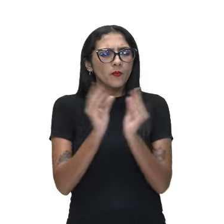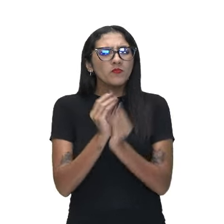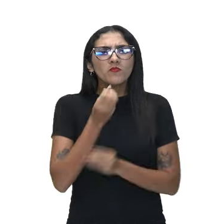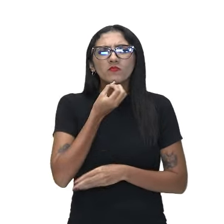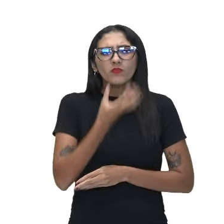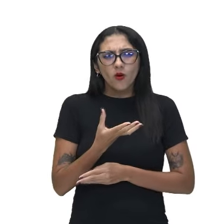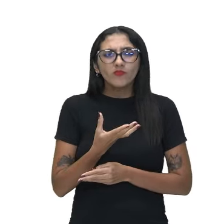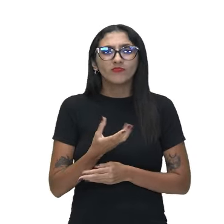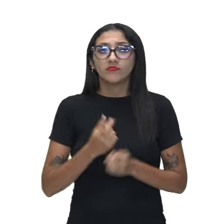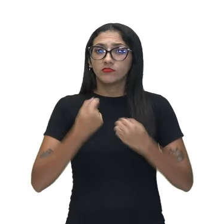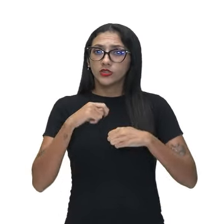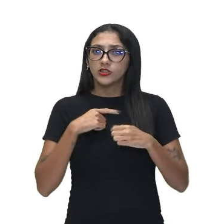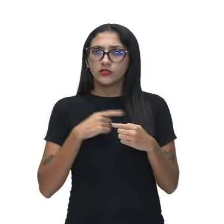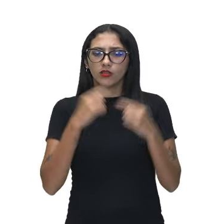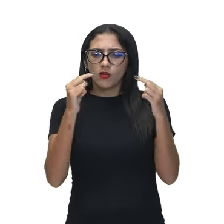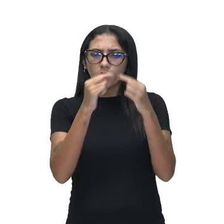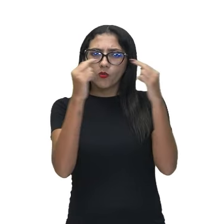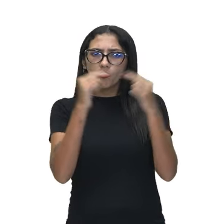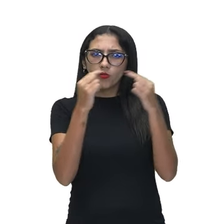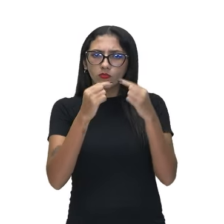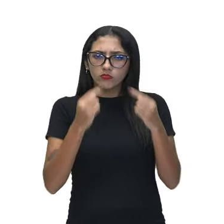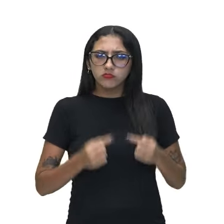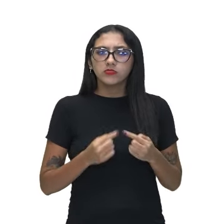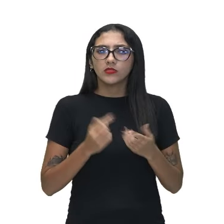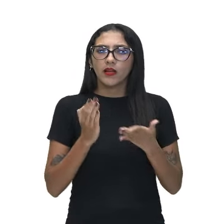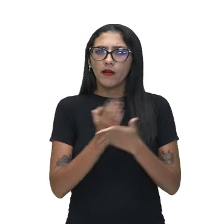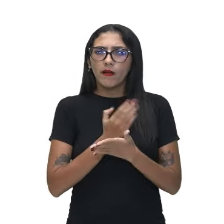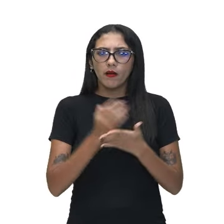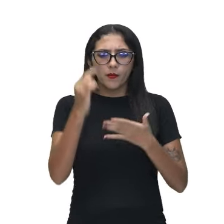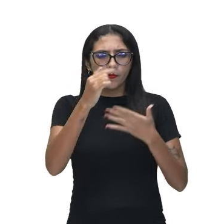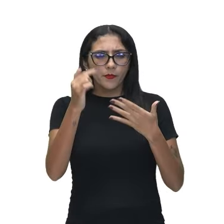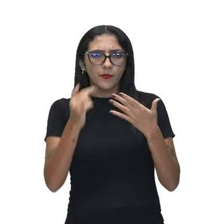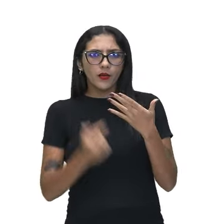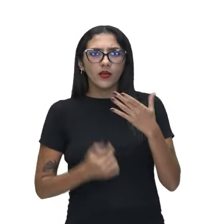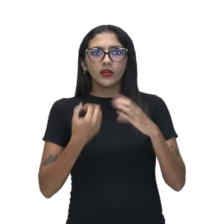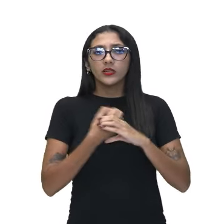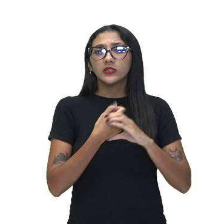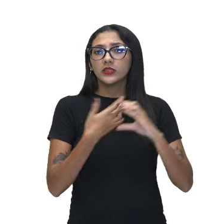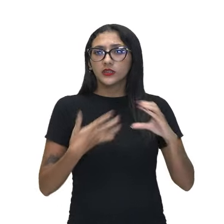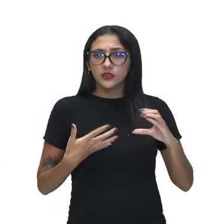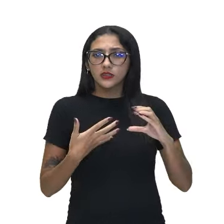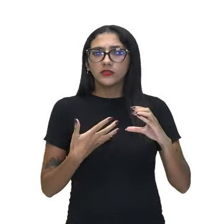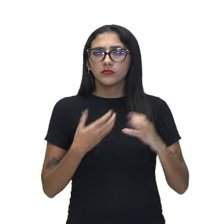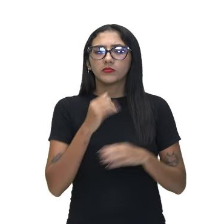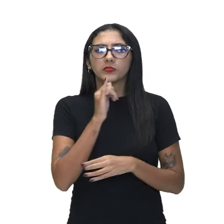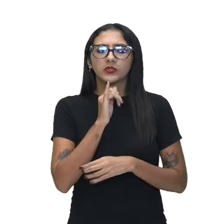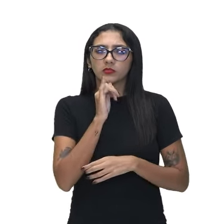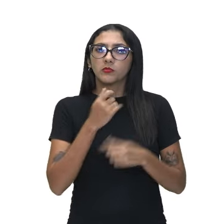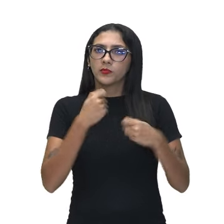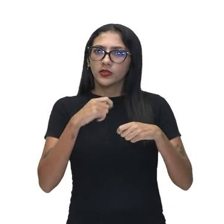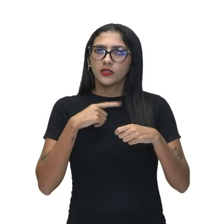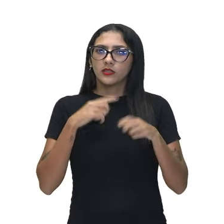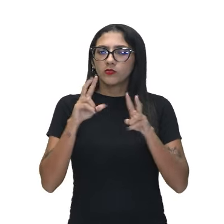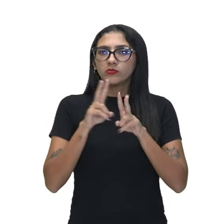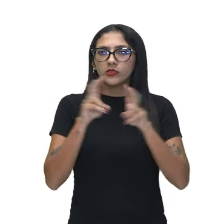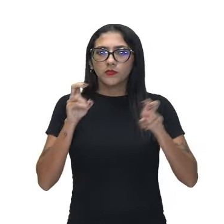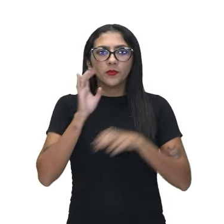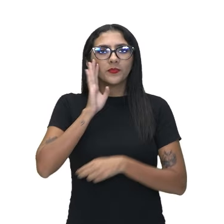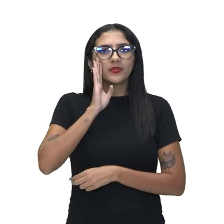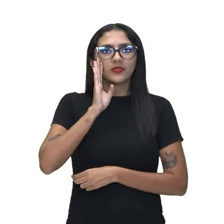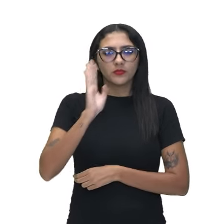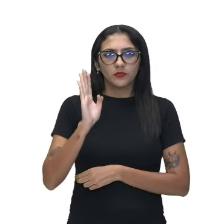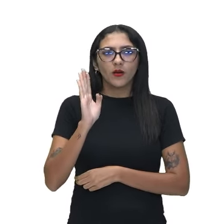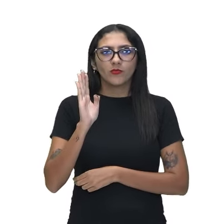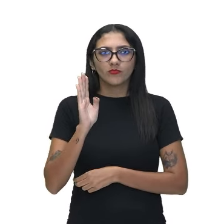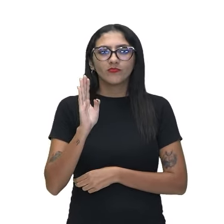ele apresenta de forma sucinta e objetiva o assunto do texto-fonte, né? Lembra, todo resumo parte